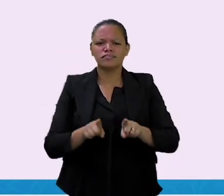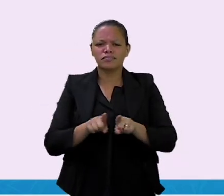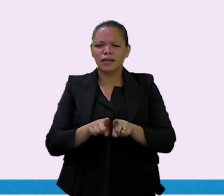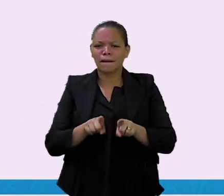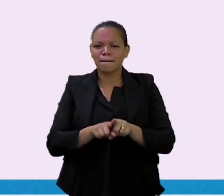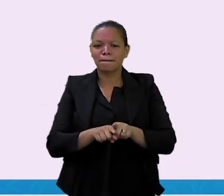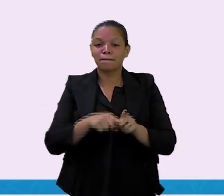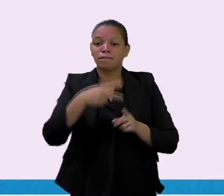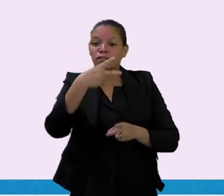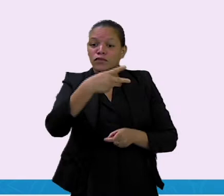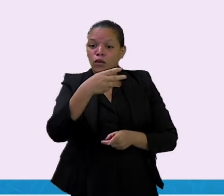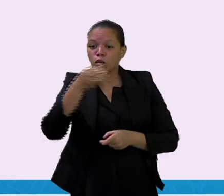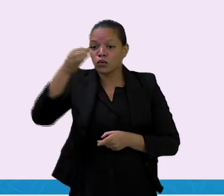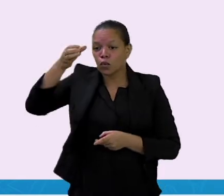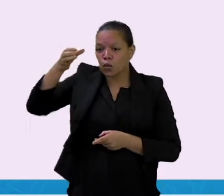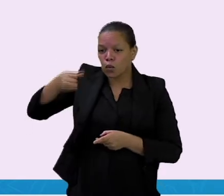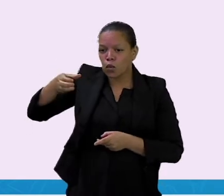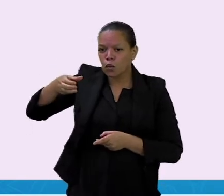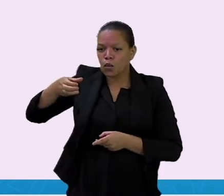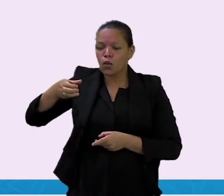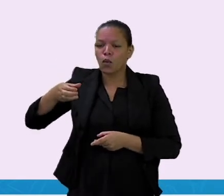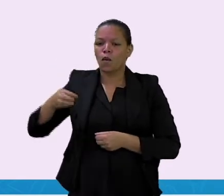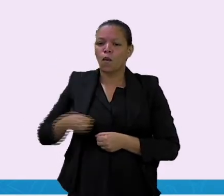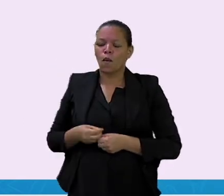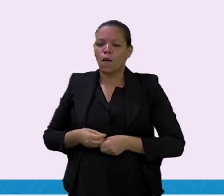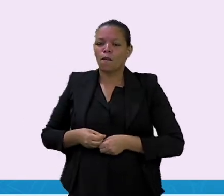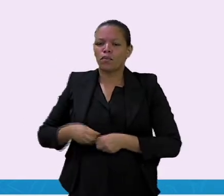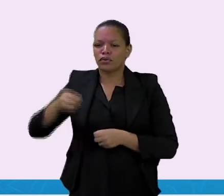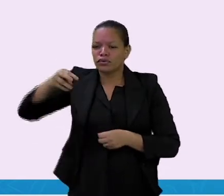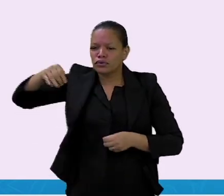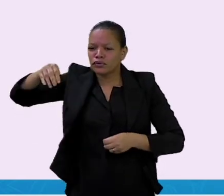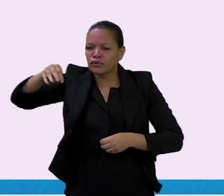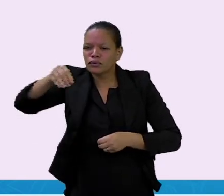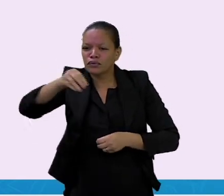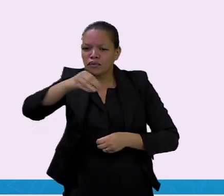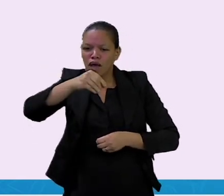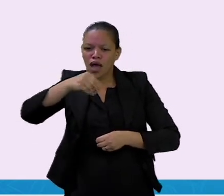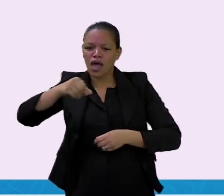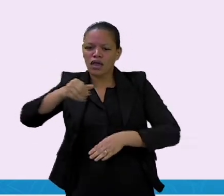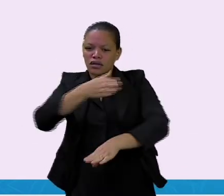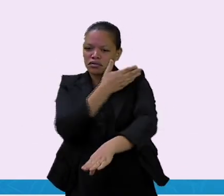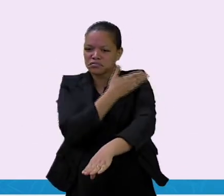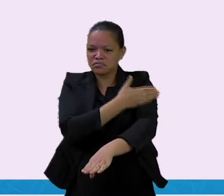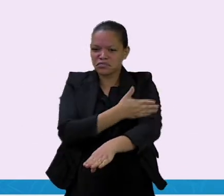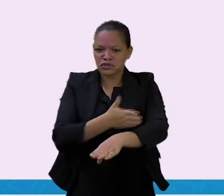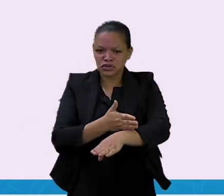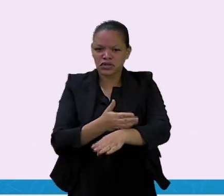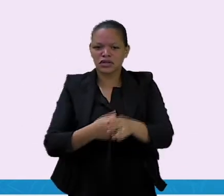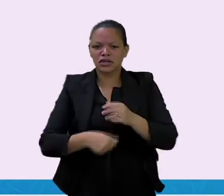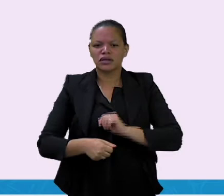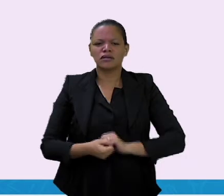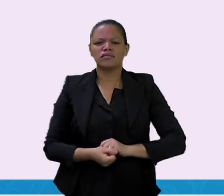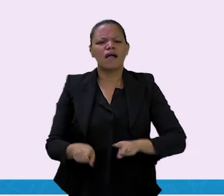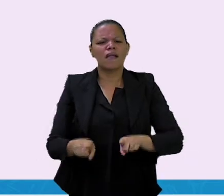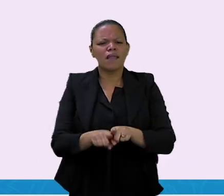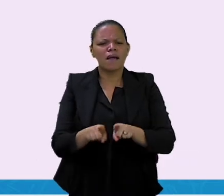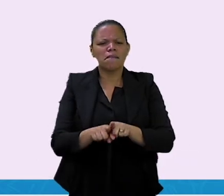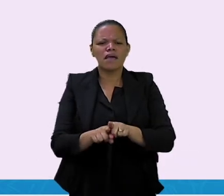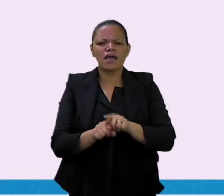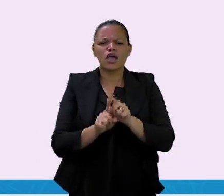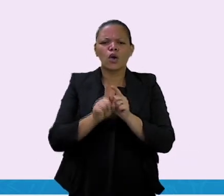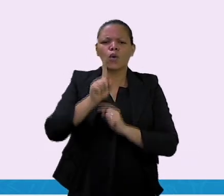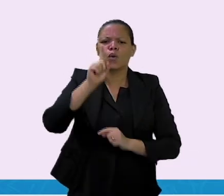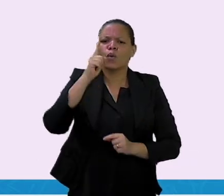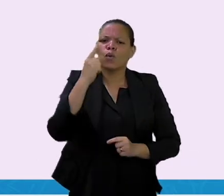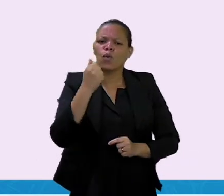ou 625 gramas. 1 copo e meio. Agora você já sabe como faz a leitura aqui,